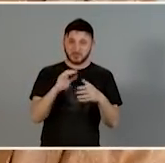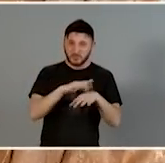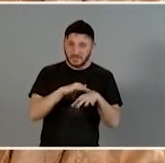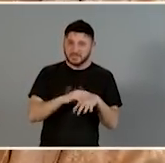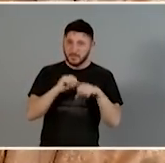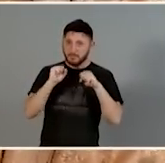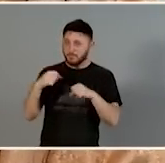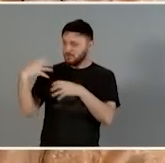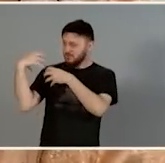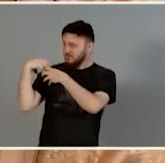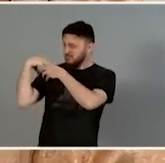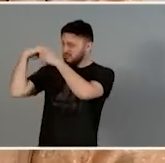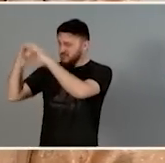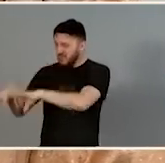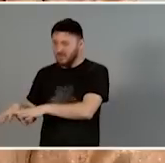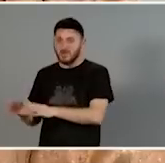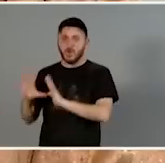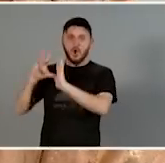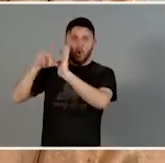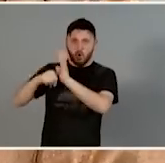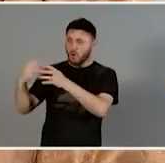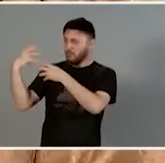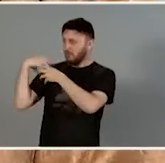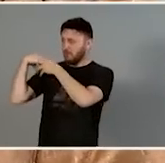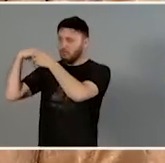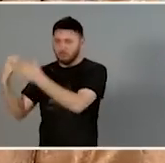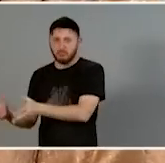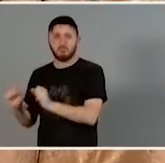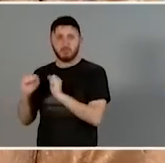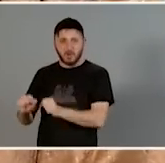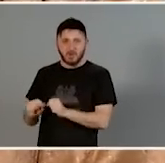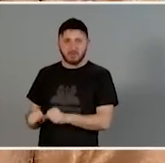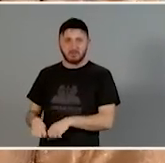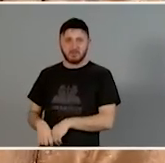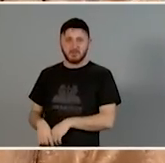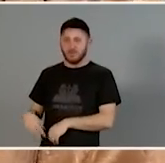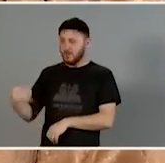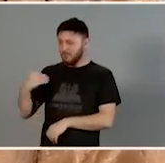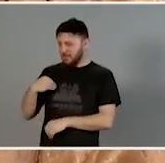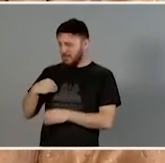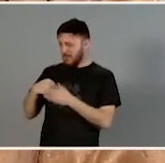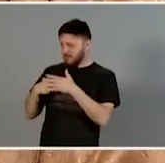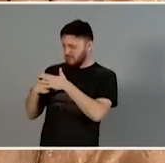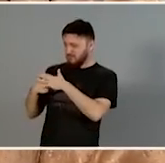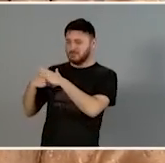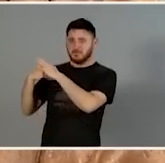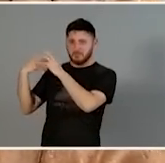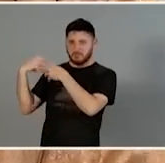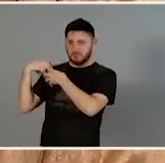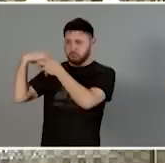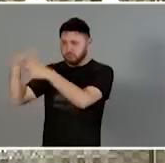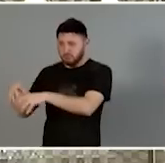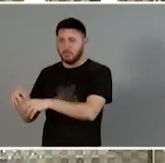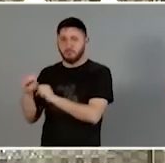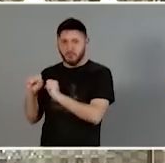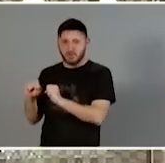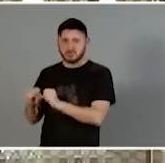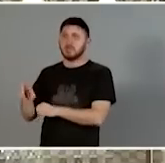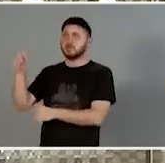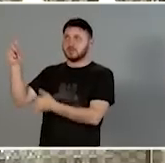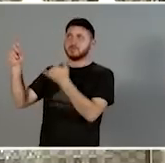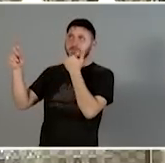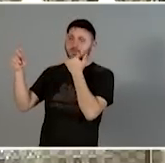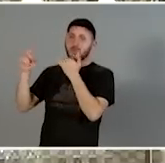Um roubo não tem como. O pecado deixa marcas e indeleva em mim, você. Deus perdoa, mas